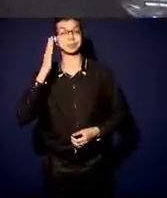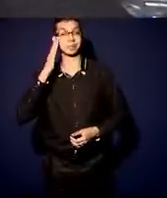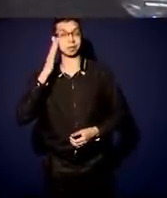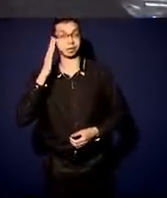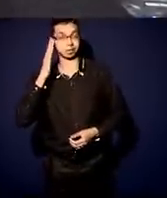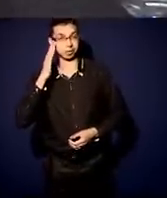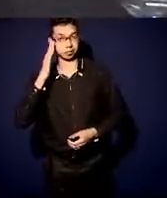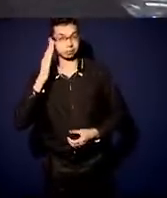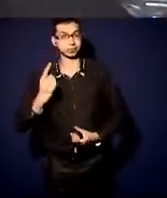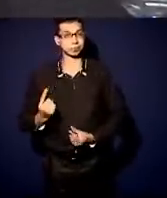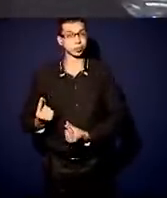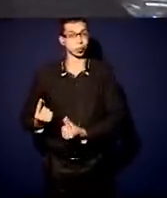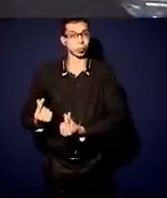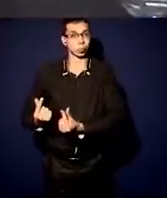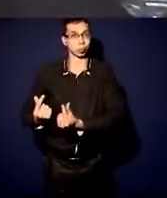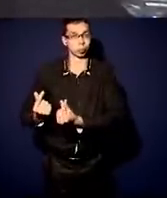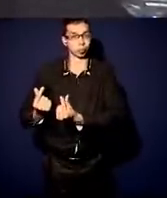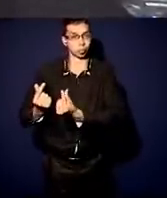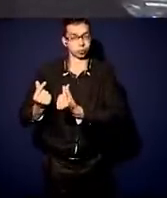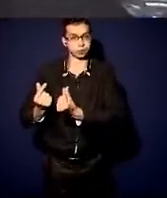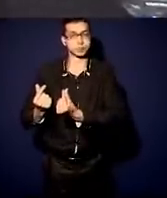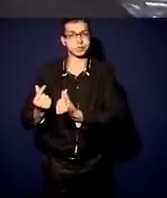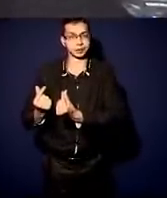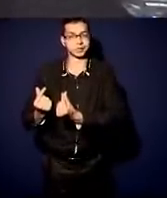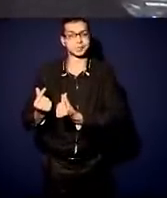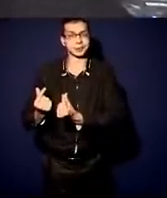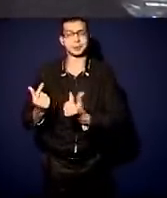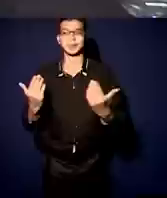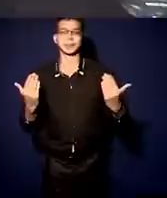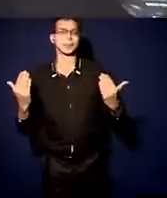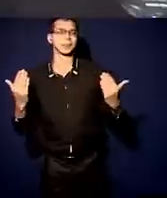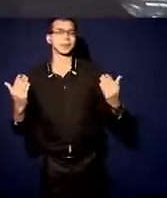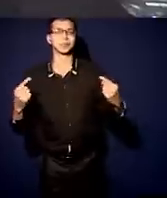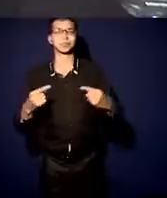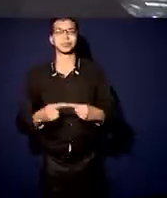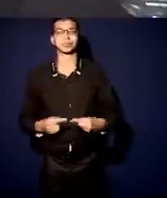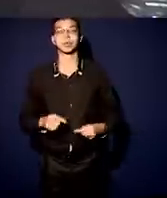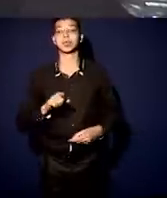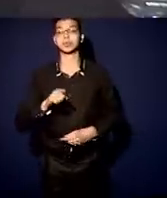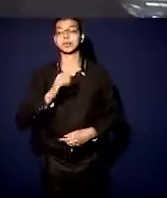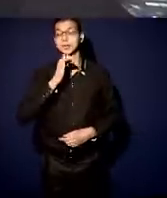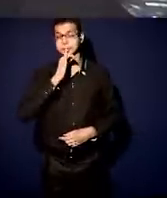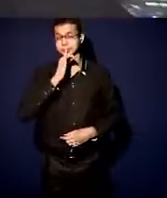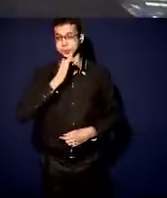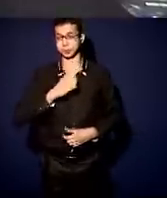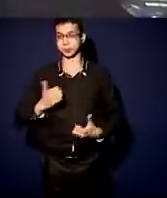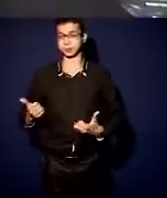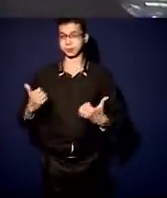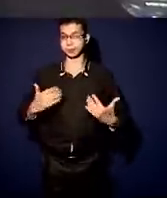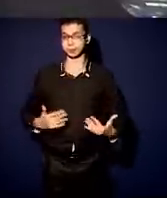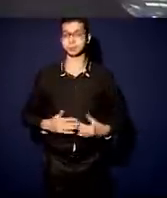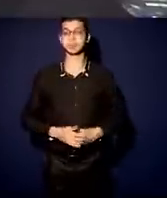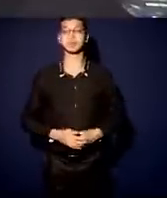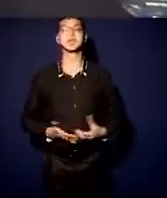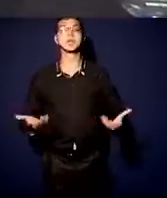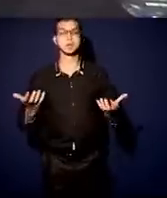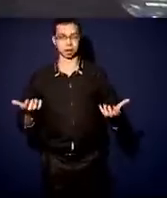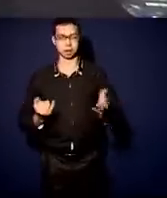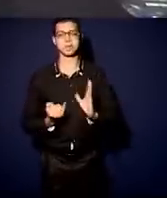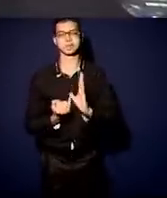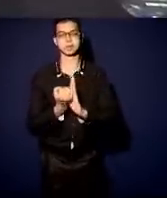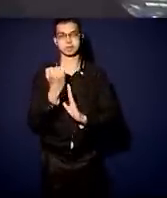que a economia recebe se você diz olha a gente está projetando um determinado a inflação é para